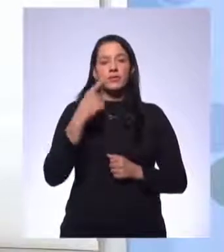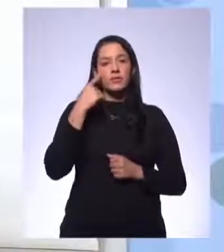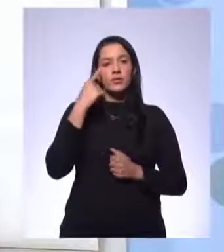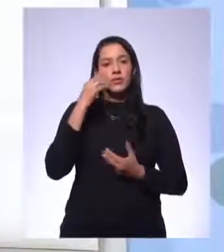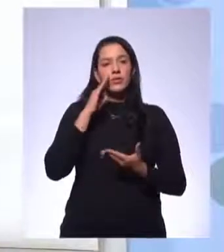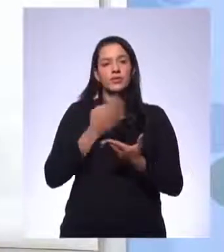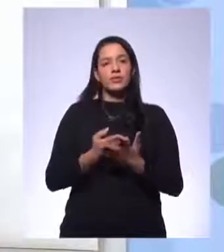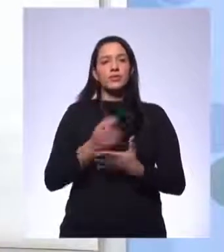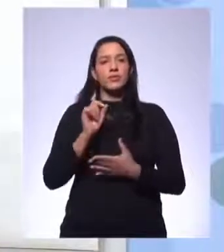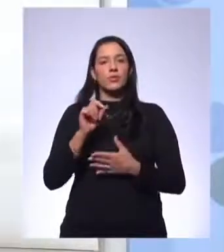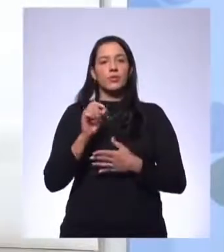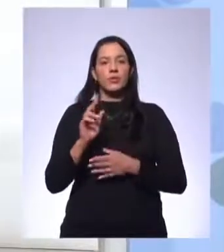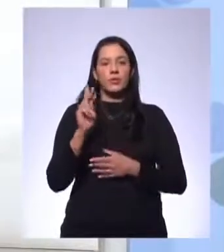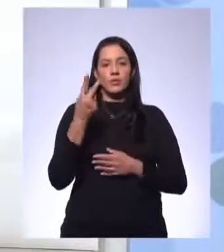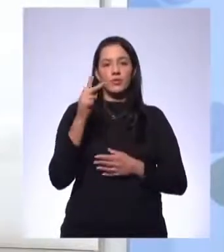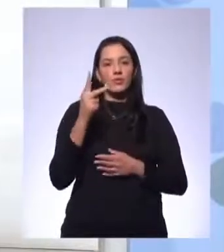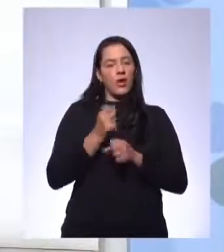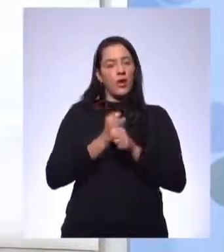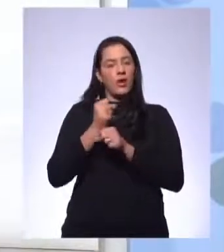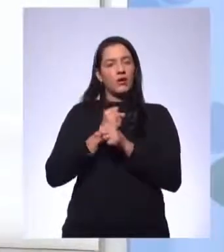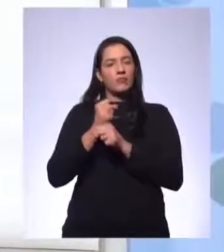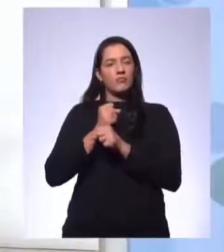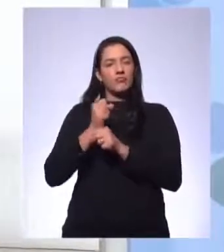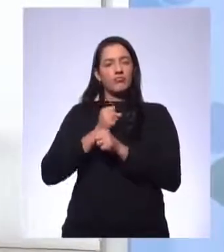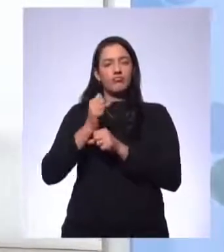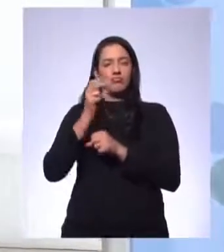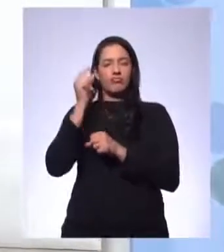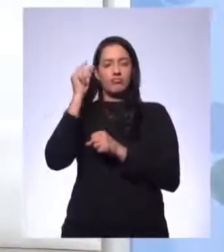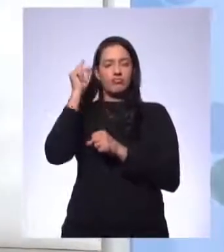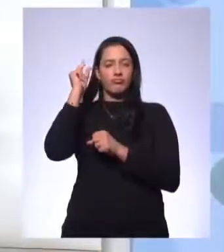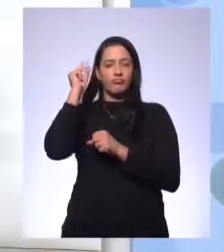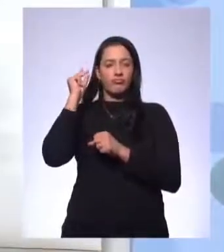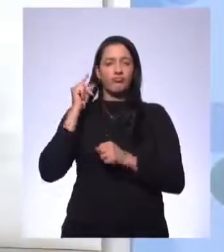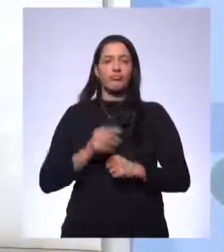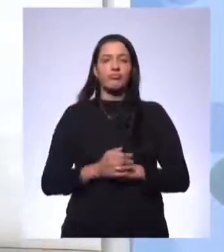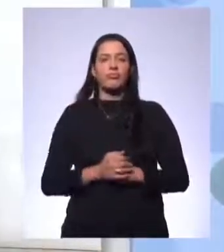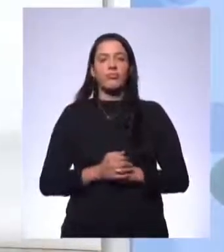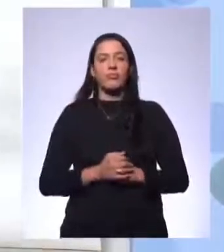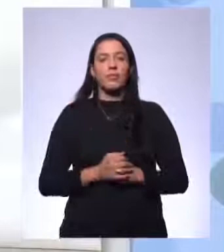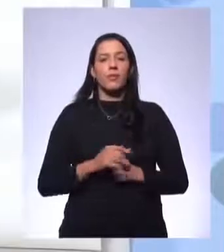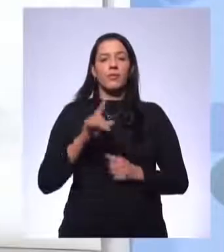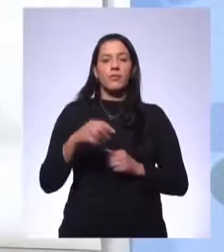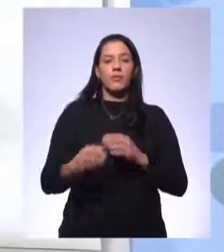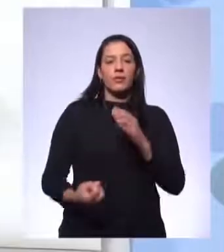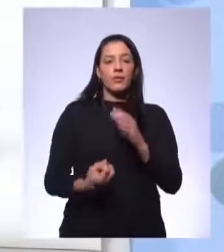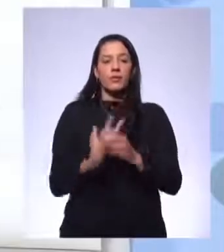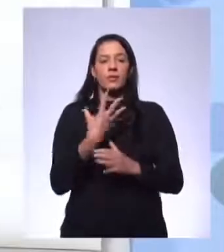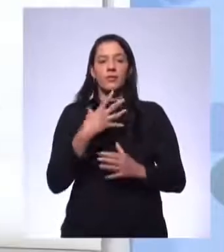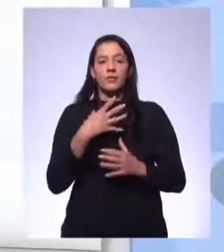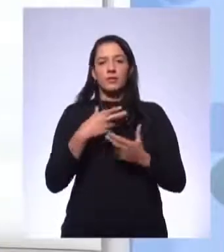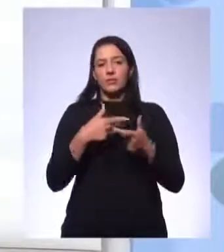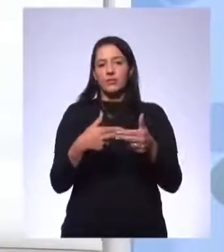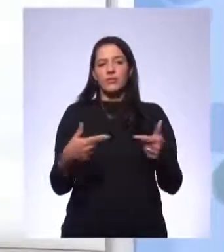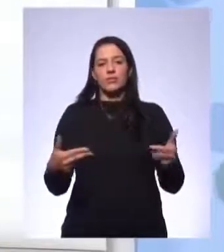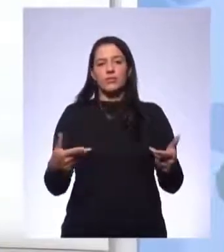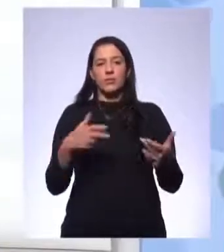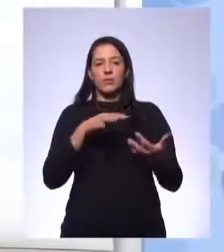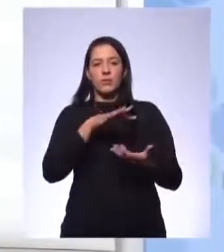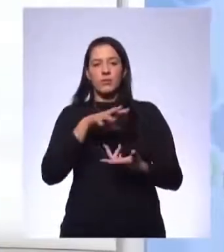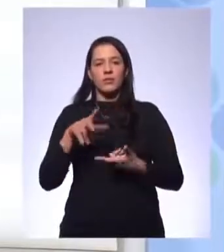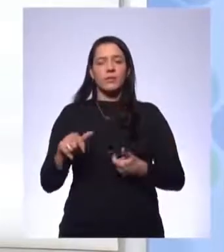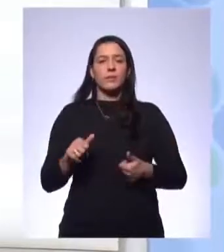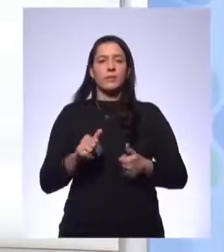hidrogênio ela é muito antiga. Ela é praticamente com a criação das coisas, da